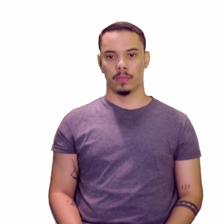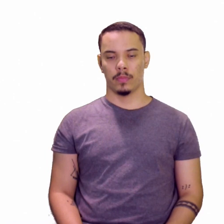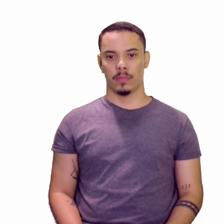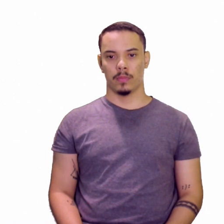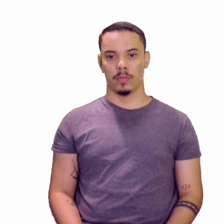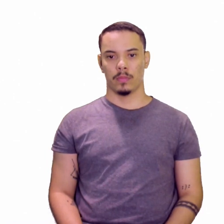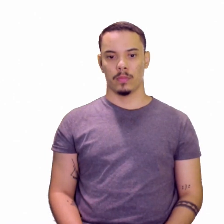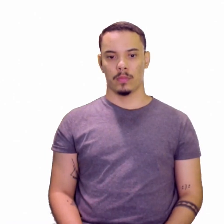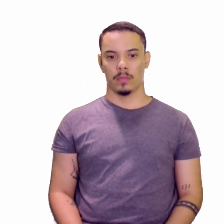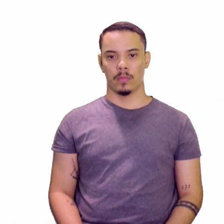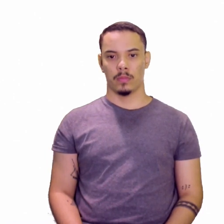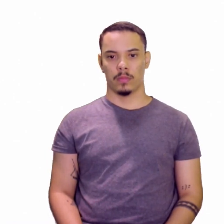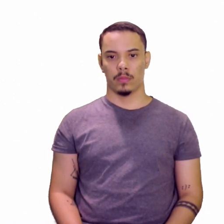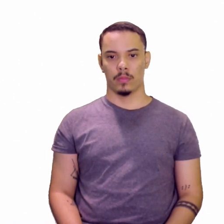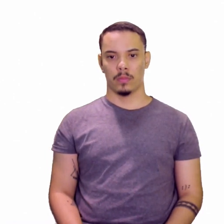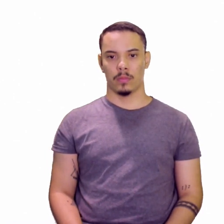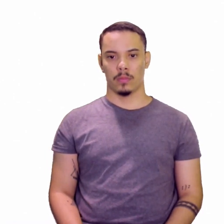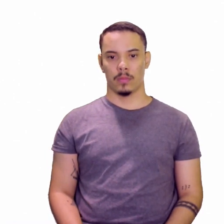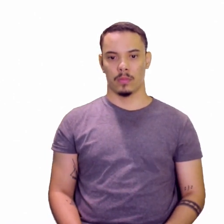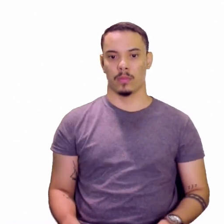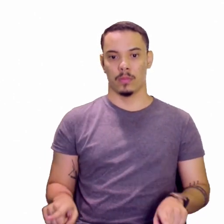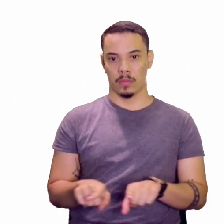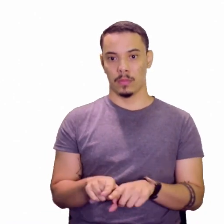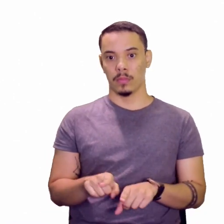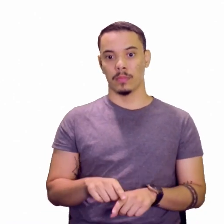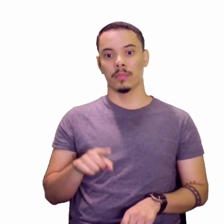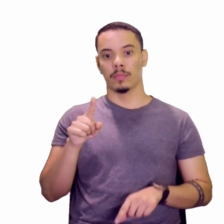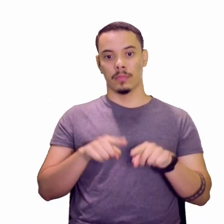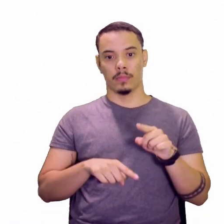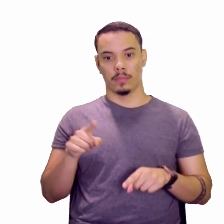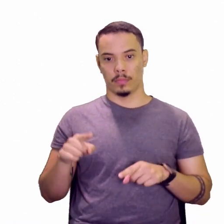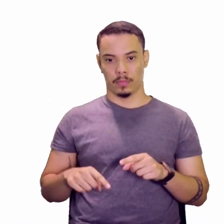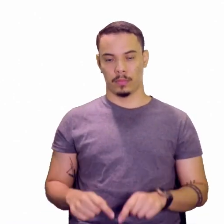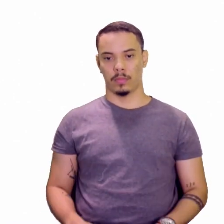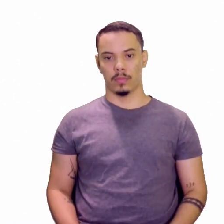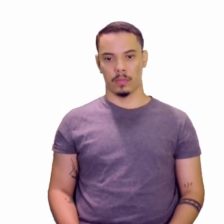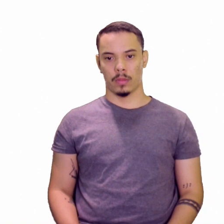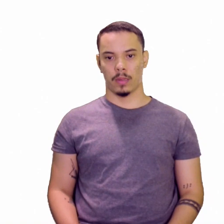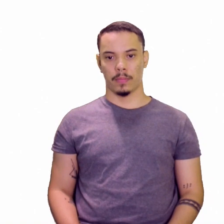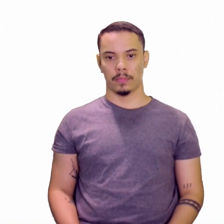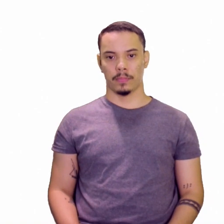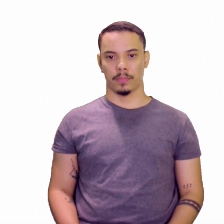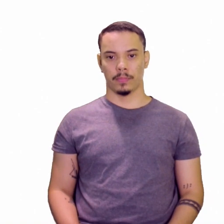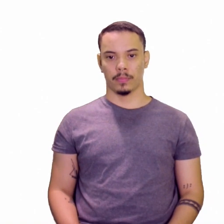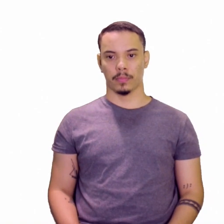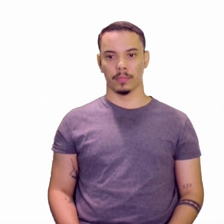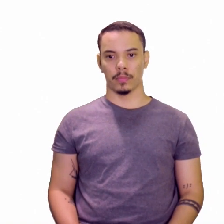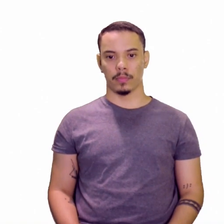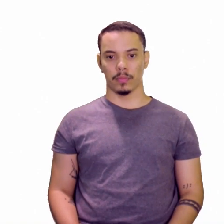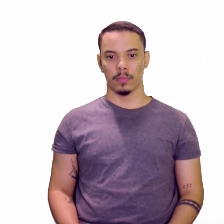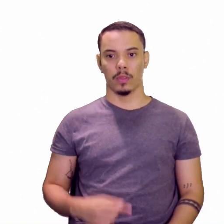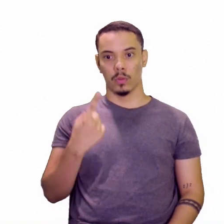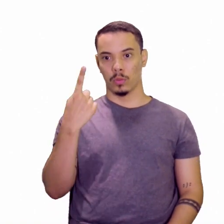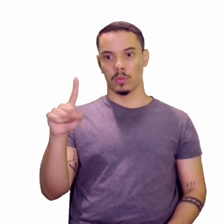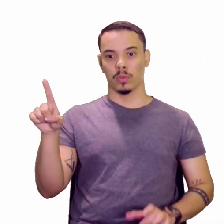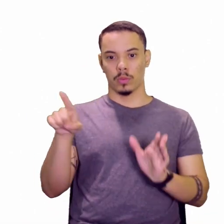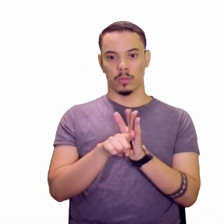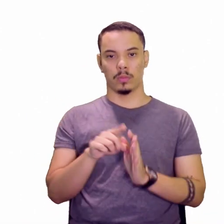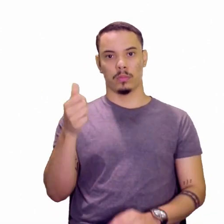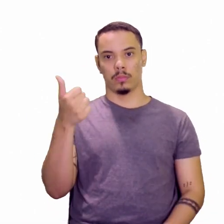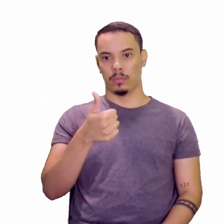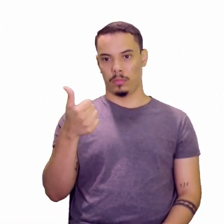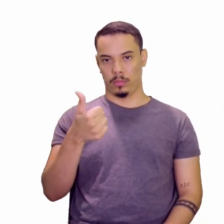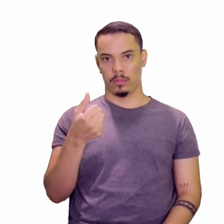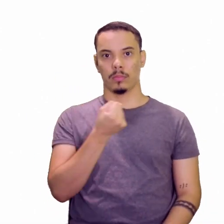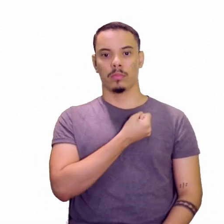Aí, ó, tá ali. Lembrando aqui, variação de 0 a 10, claro. É sempre o último menos o primeiro, o último menos o